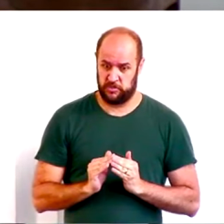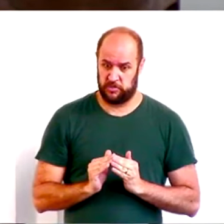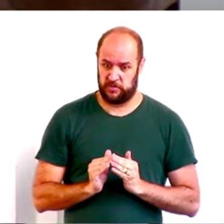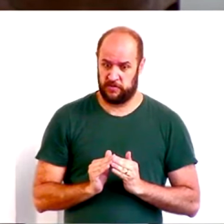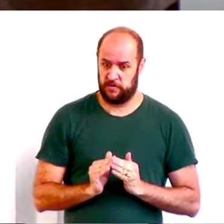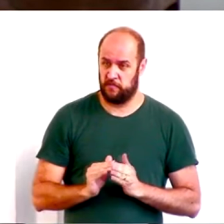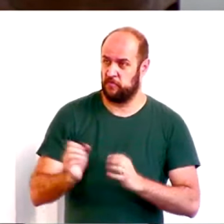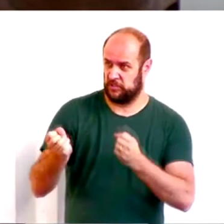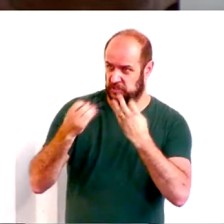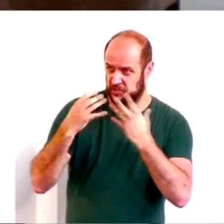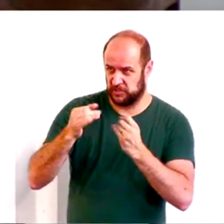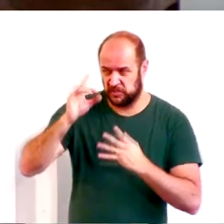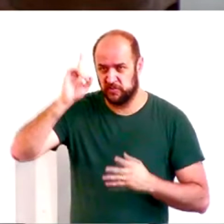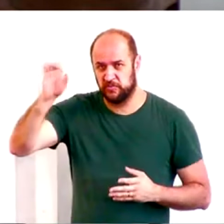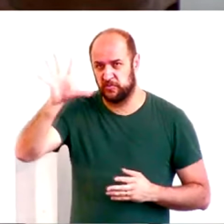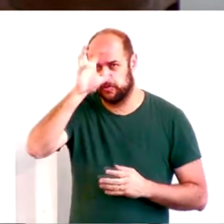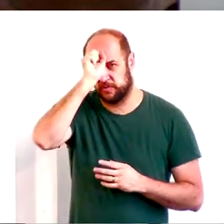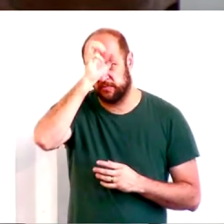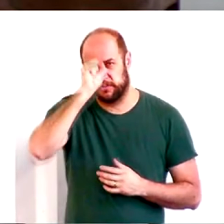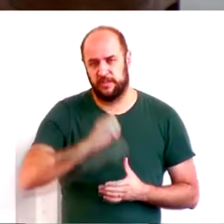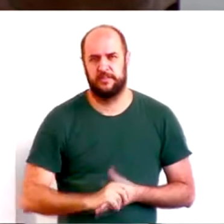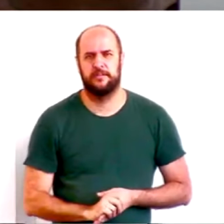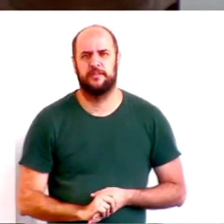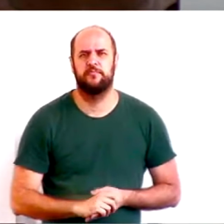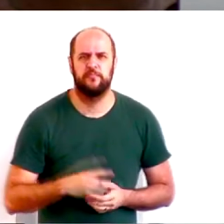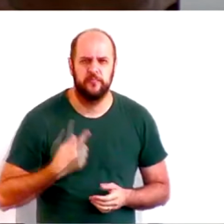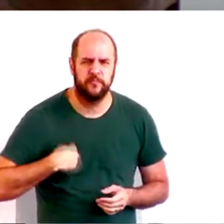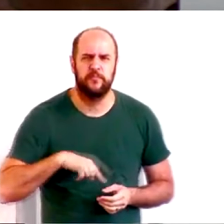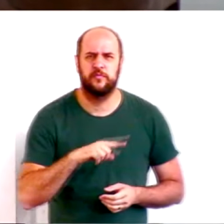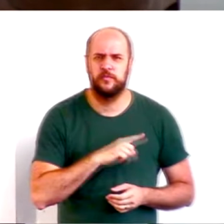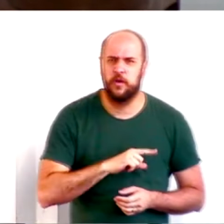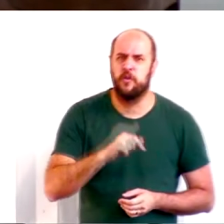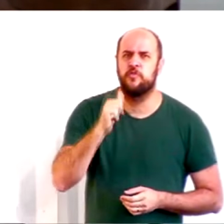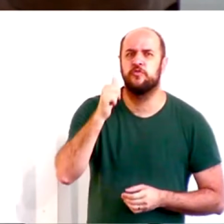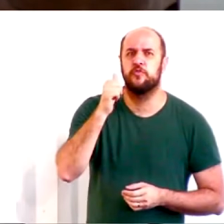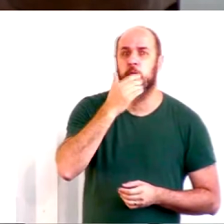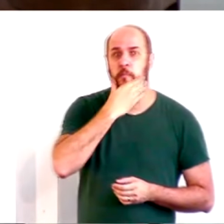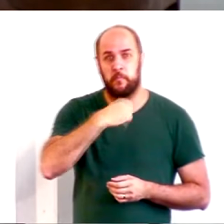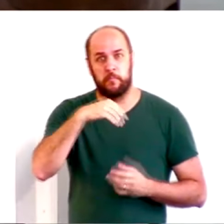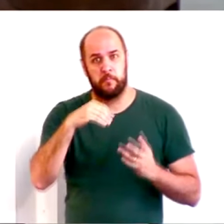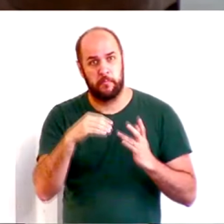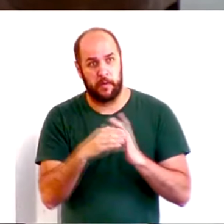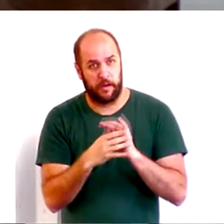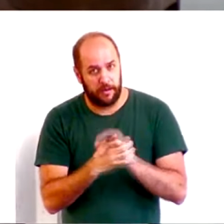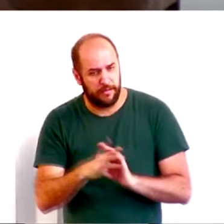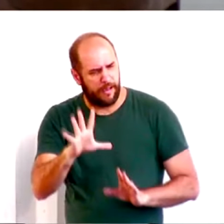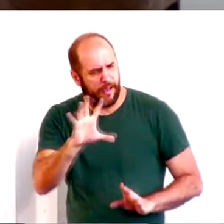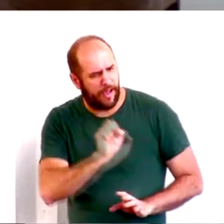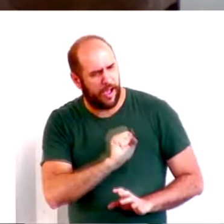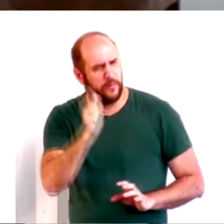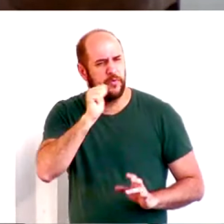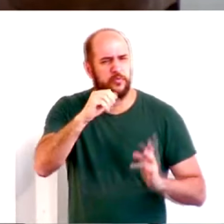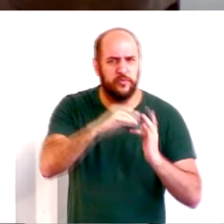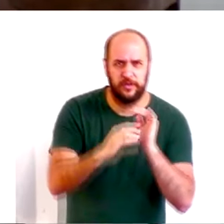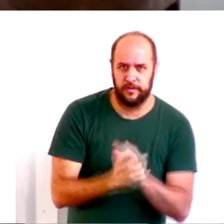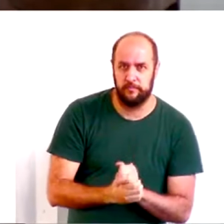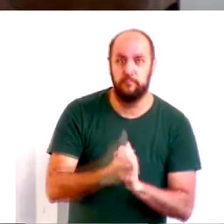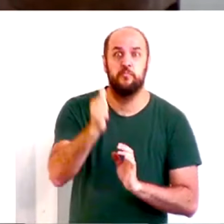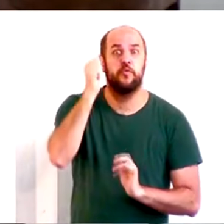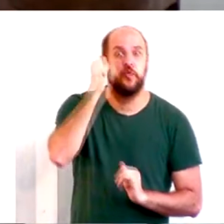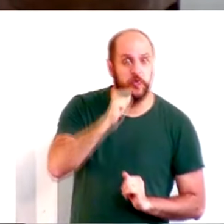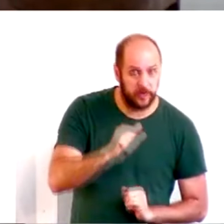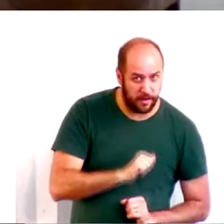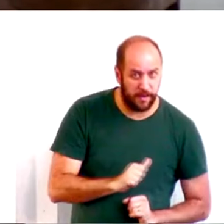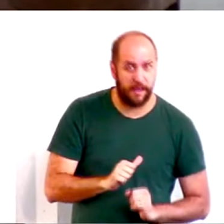instrução dele porque ele nos manda nós que somos maridos amamos as nossas esposas nós que somos esposas